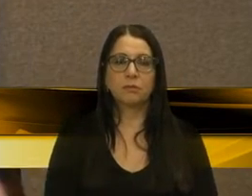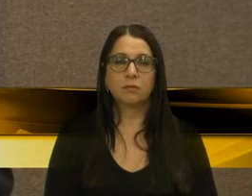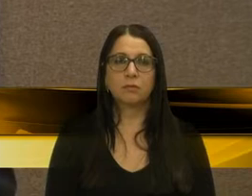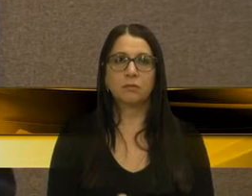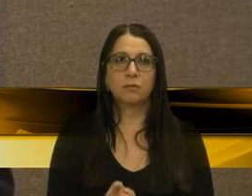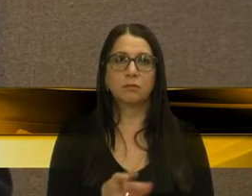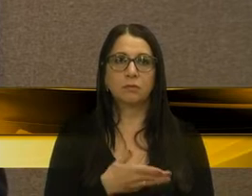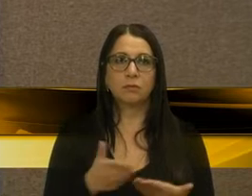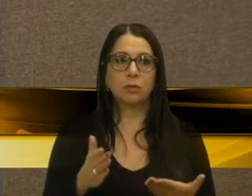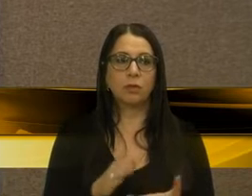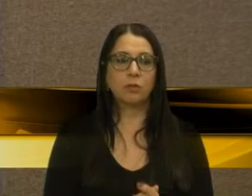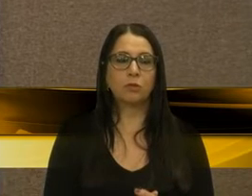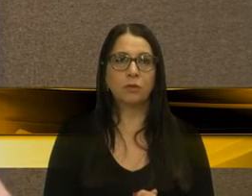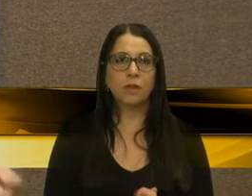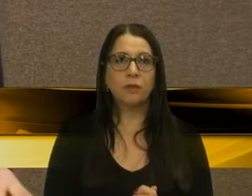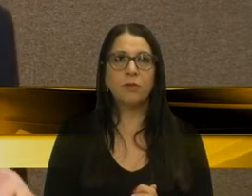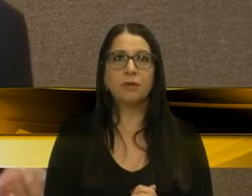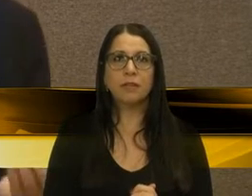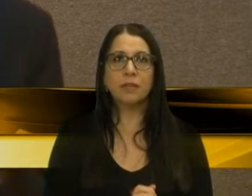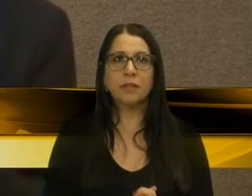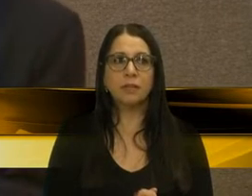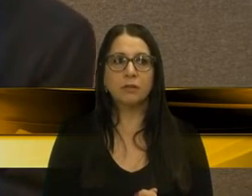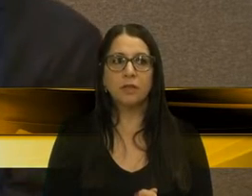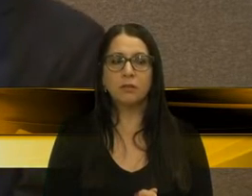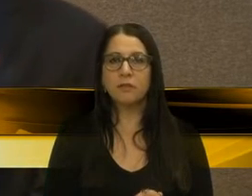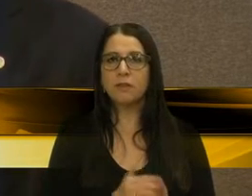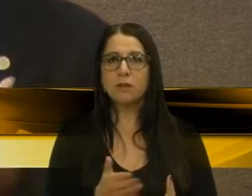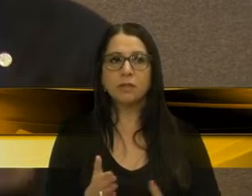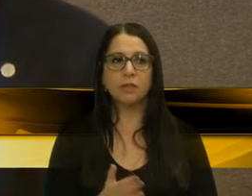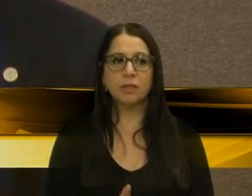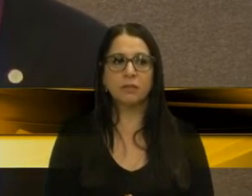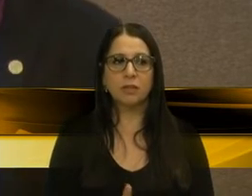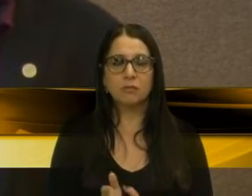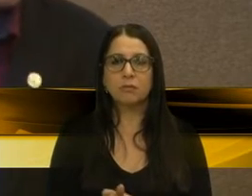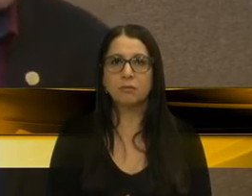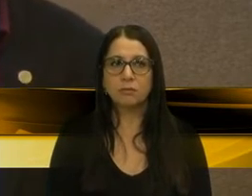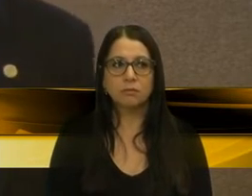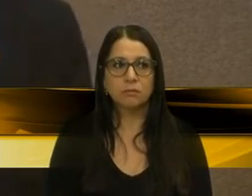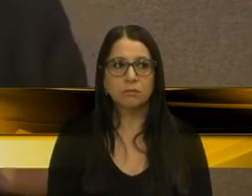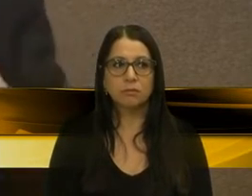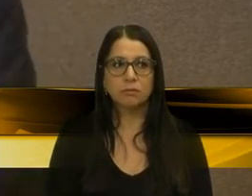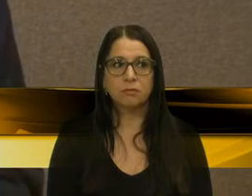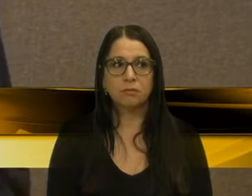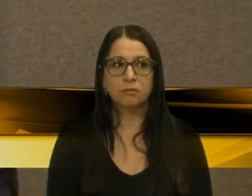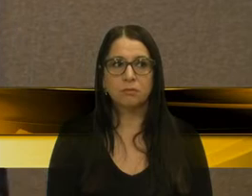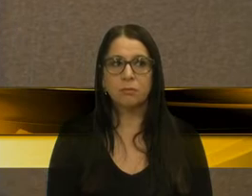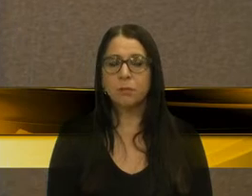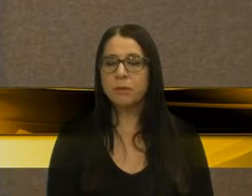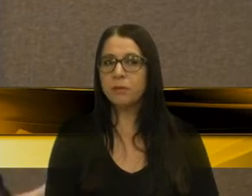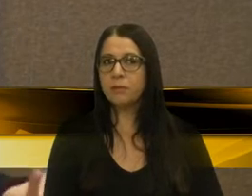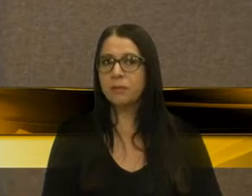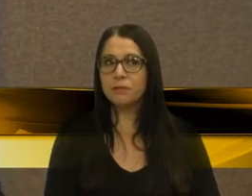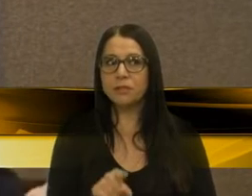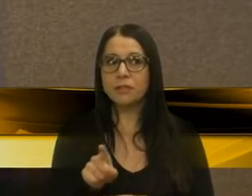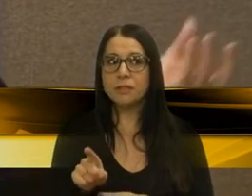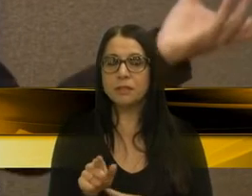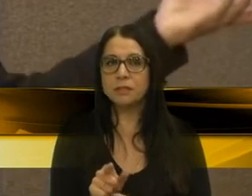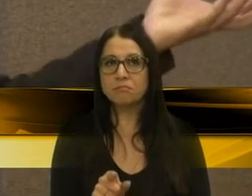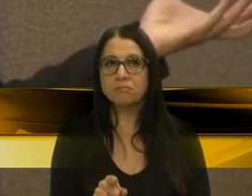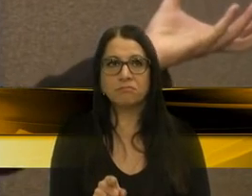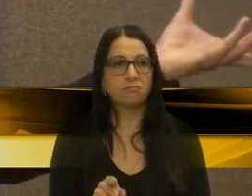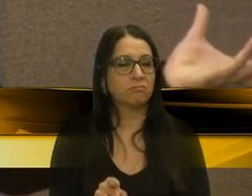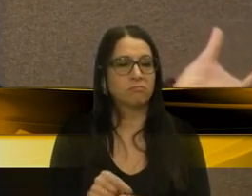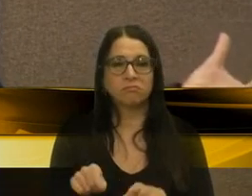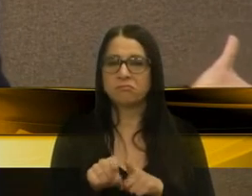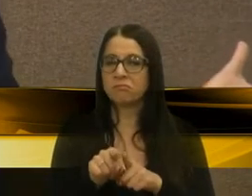de perdemos sim, podemos dizer que é novo, uma idade não tanto avançada, com 83 anos, podia ir mais além ainda, e que há pouco